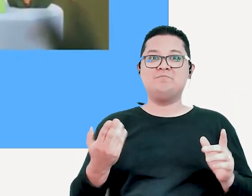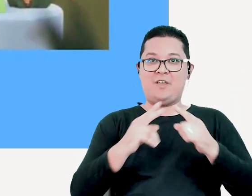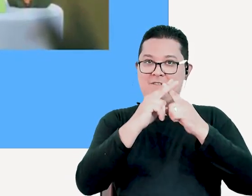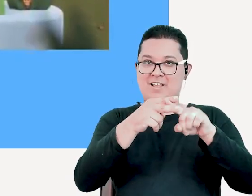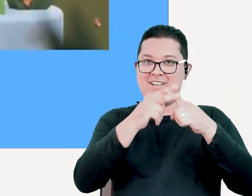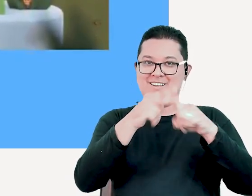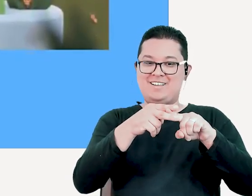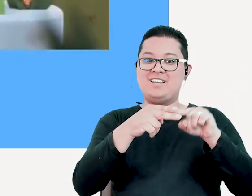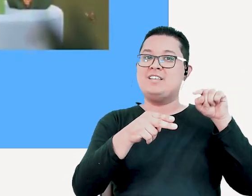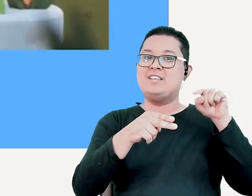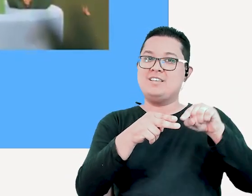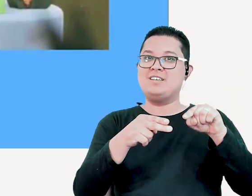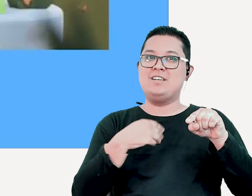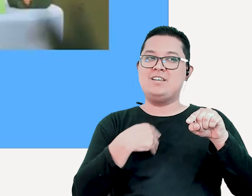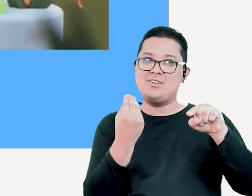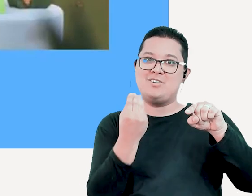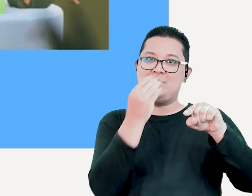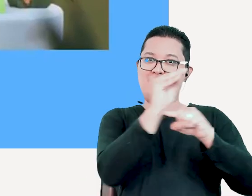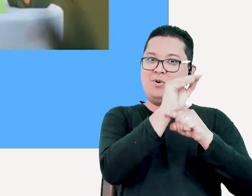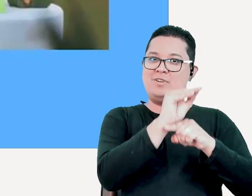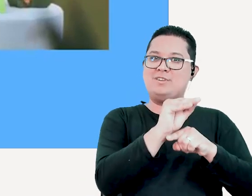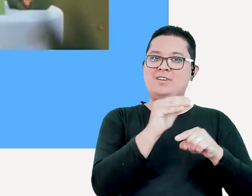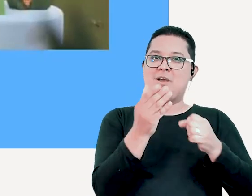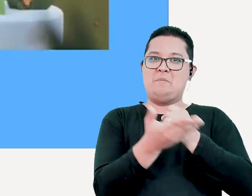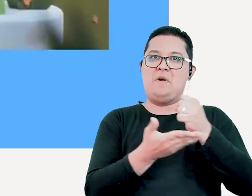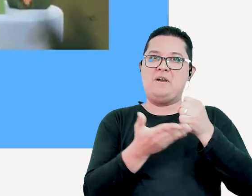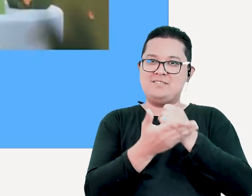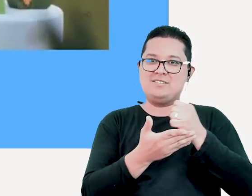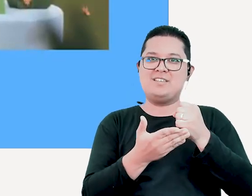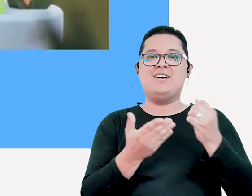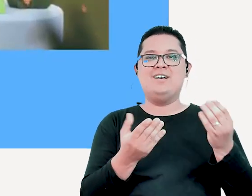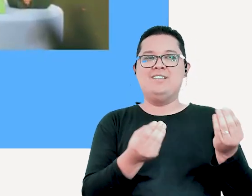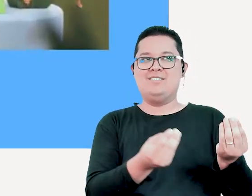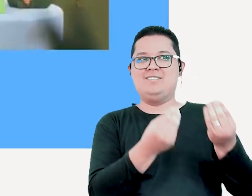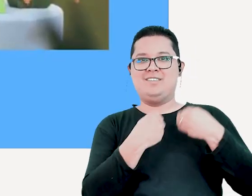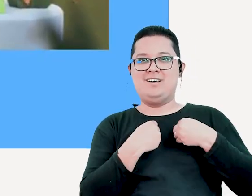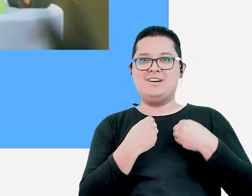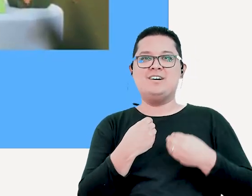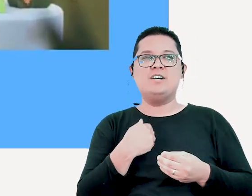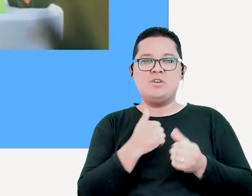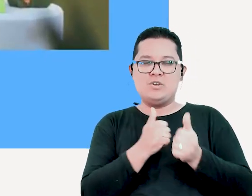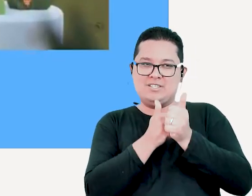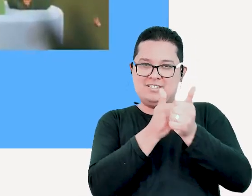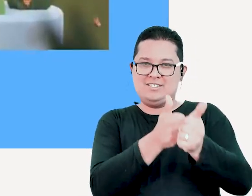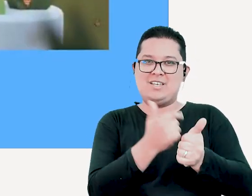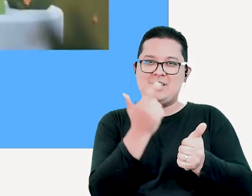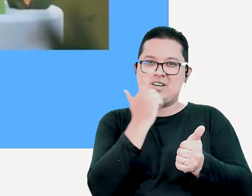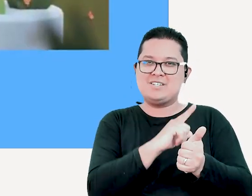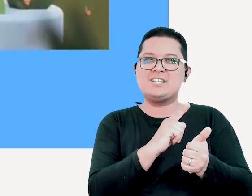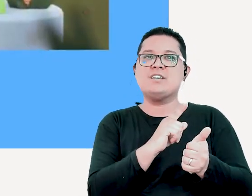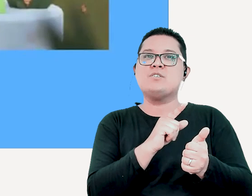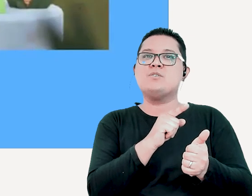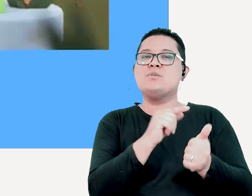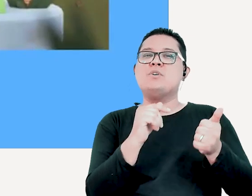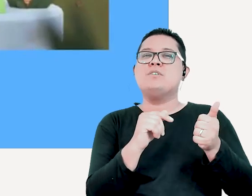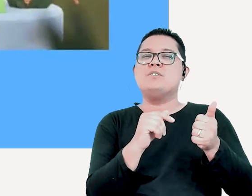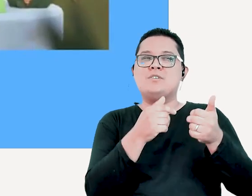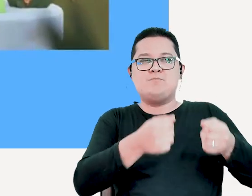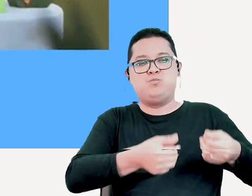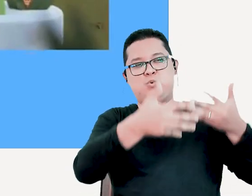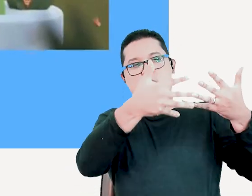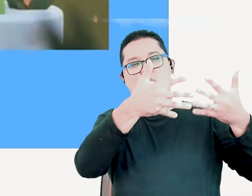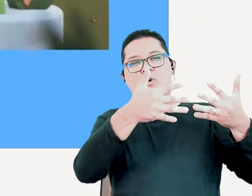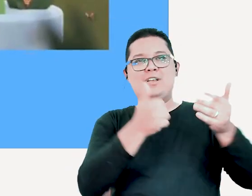esse embasamento, né? Então, para a gente ter acesso a dados. Então, isso é extremamente importante, né?